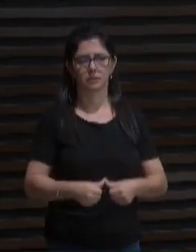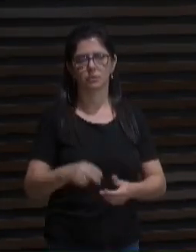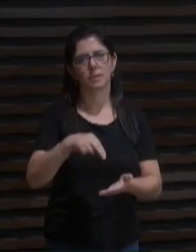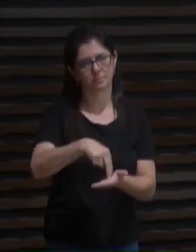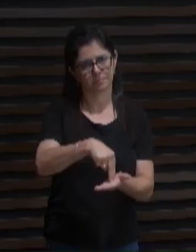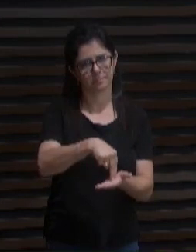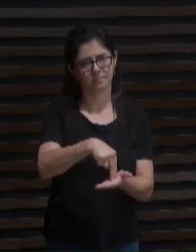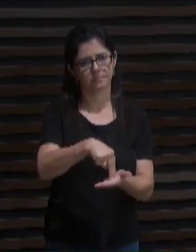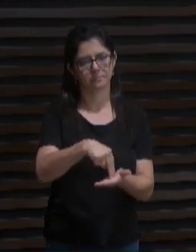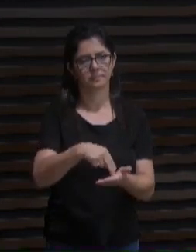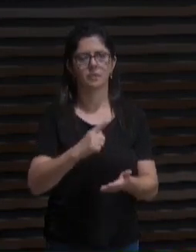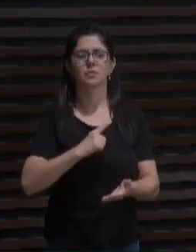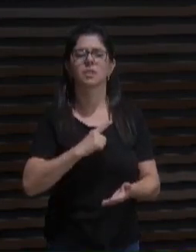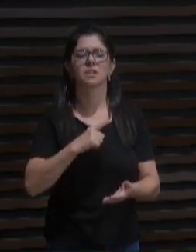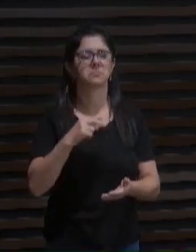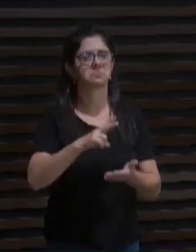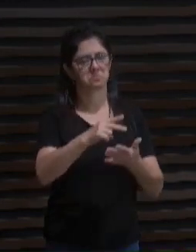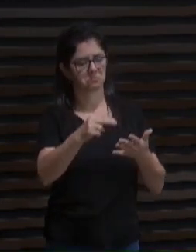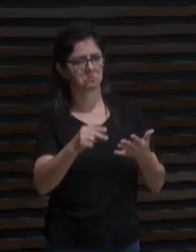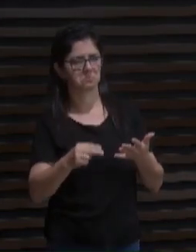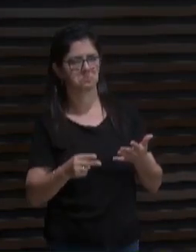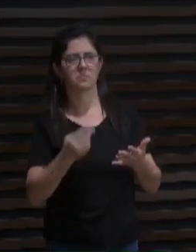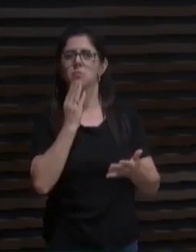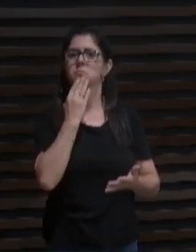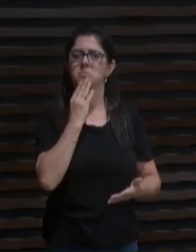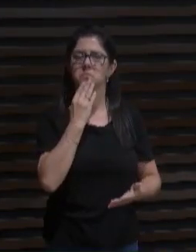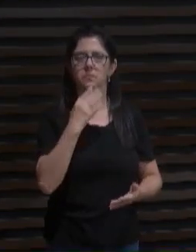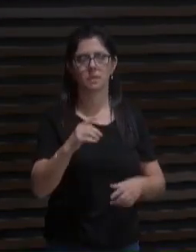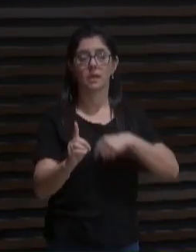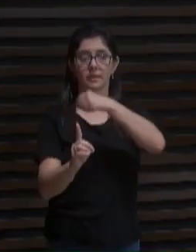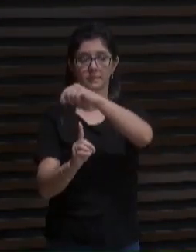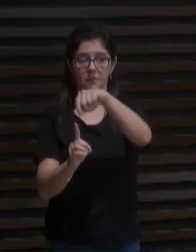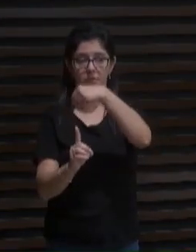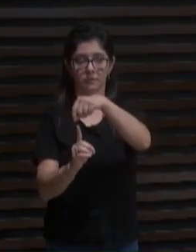defeito. Mas sabe o que acontece? Olha aqui, ó. A santificação, ela é